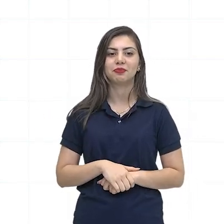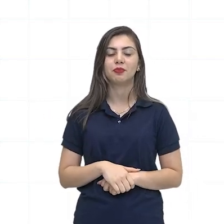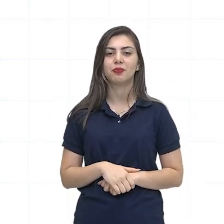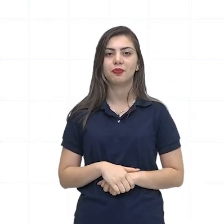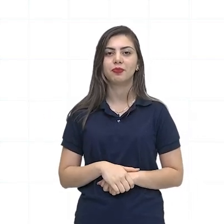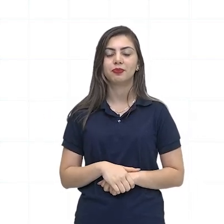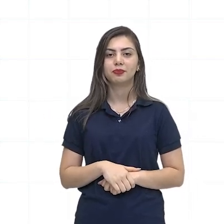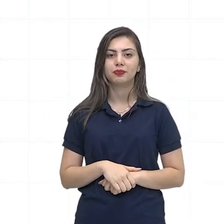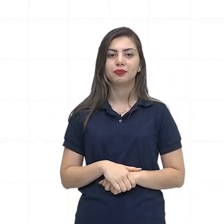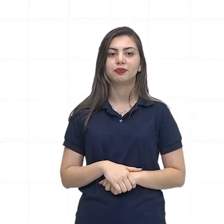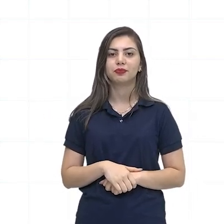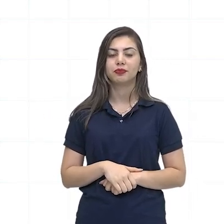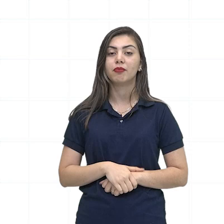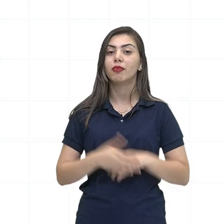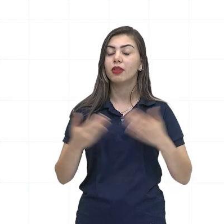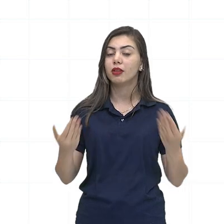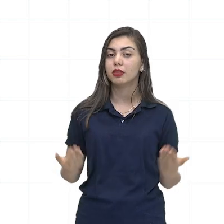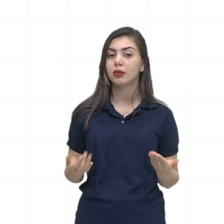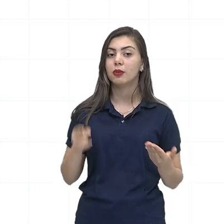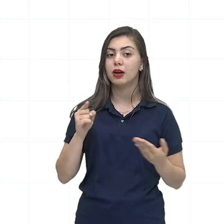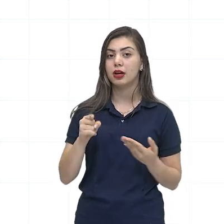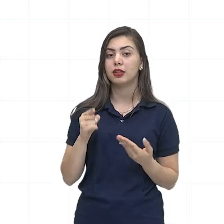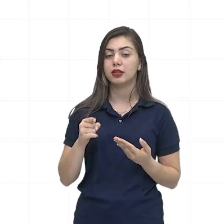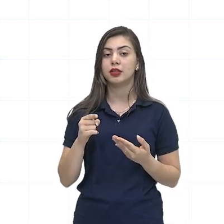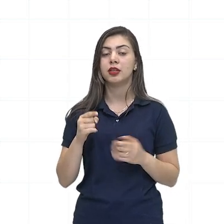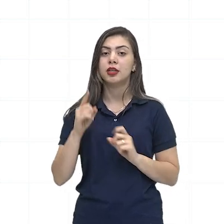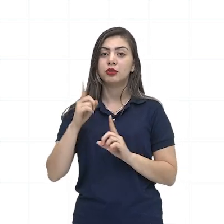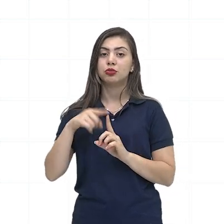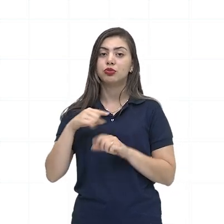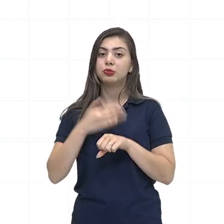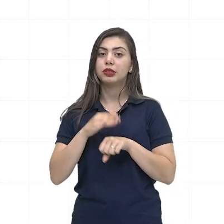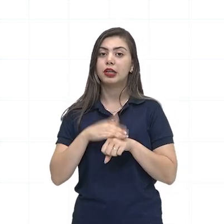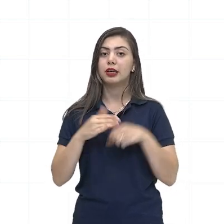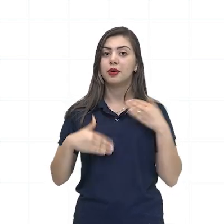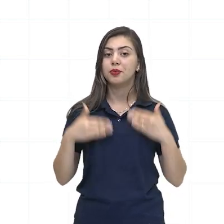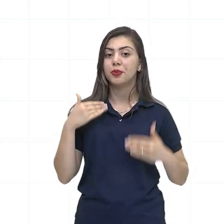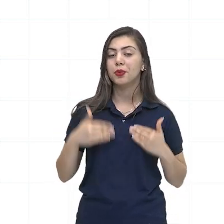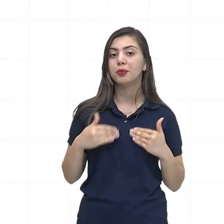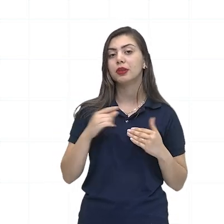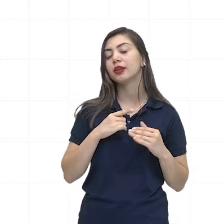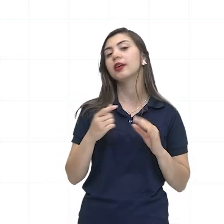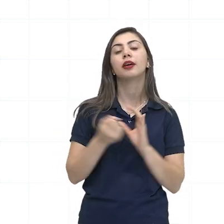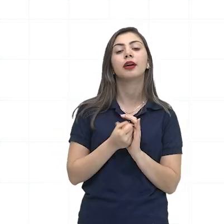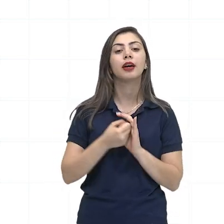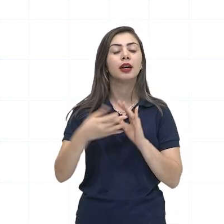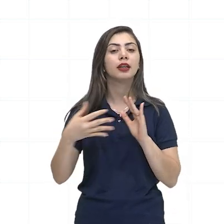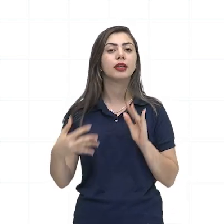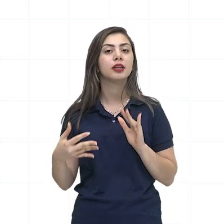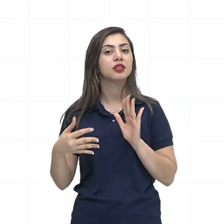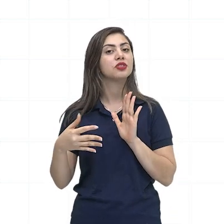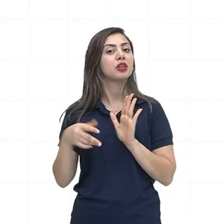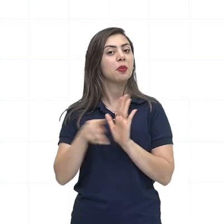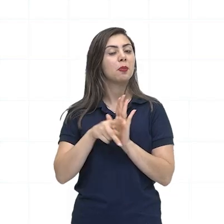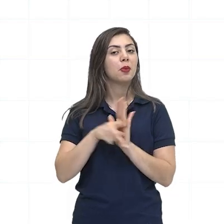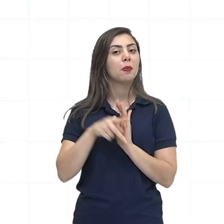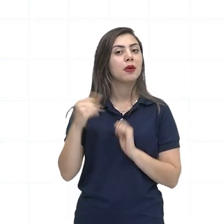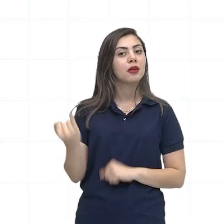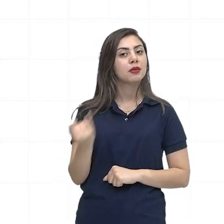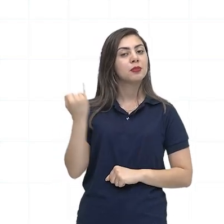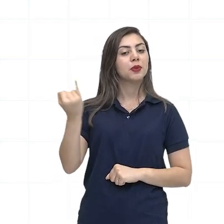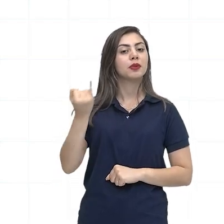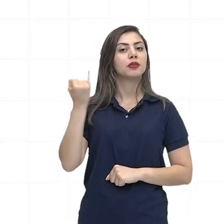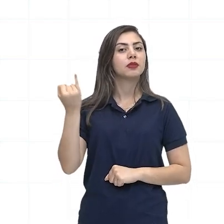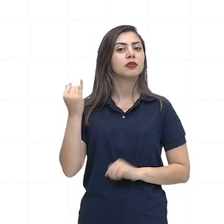ginástica. Falando um pouquinho mais sobre essa ginástica não competitiva, ela tem uma característica